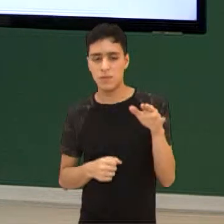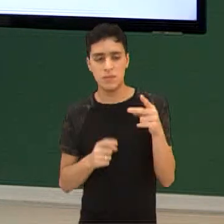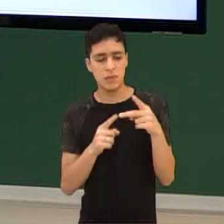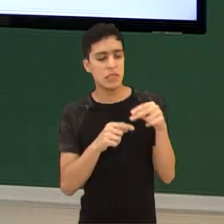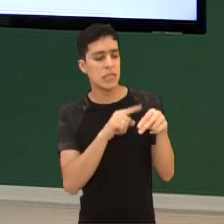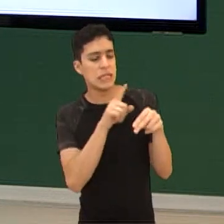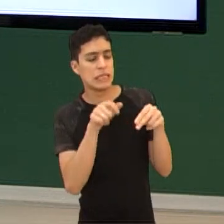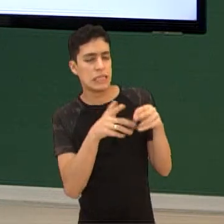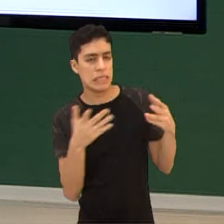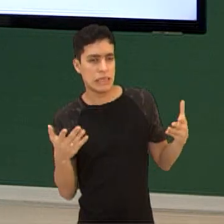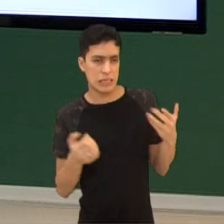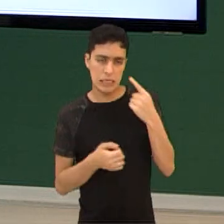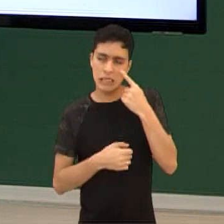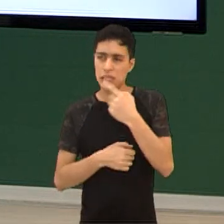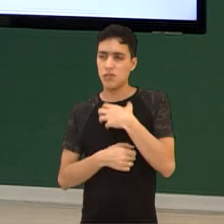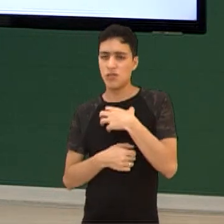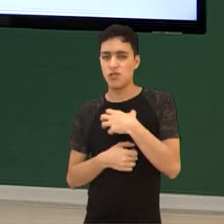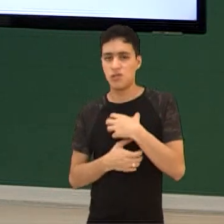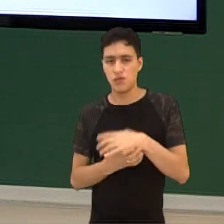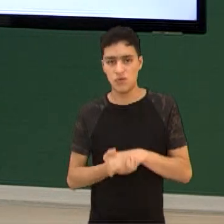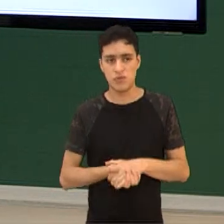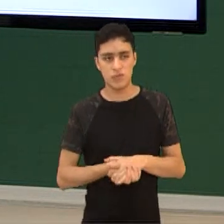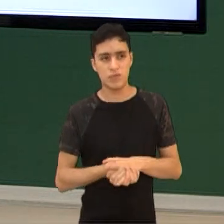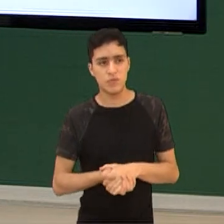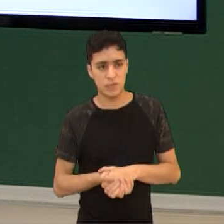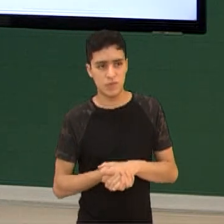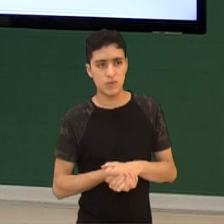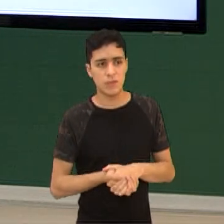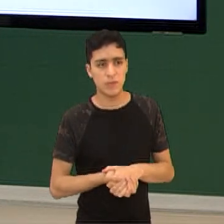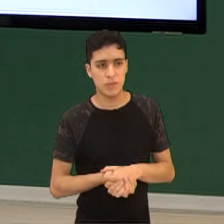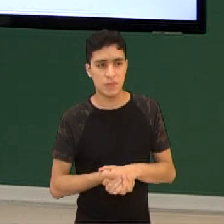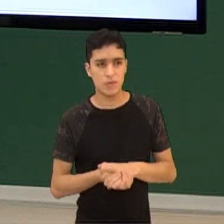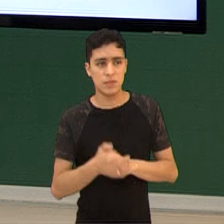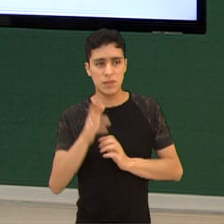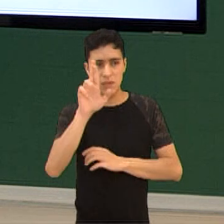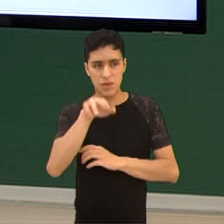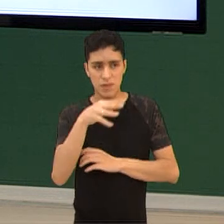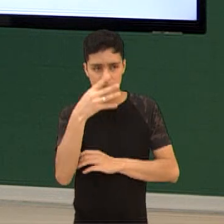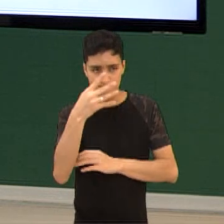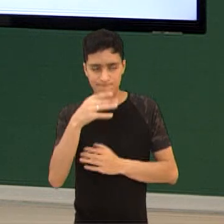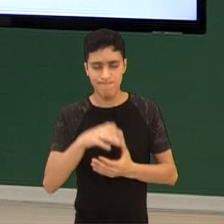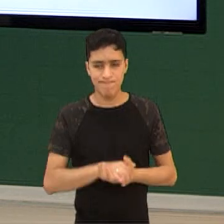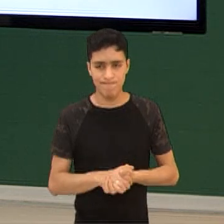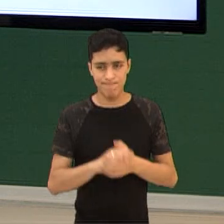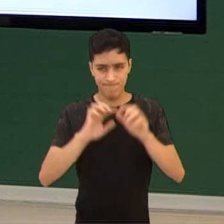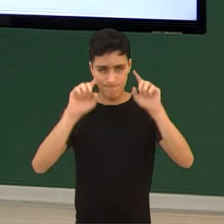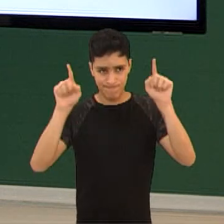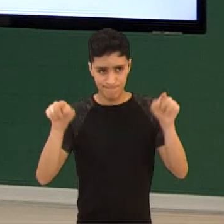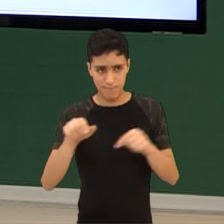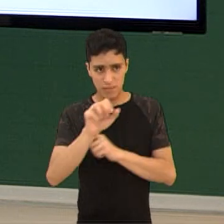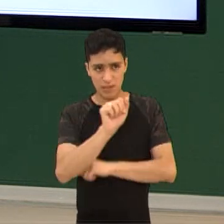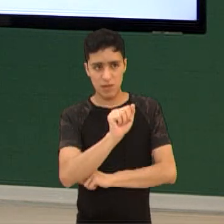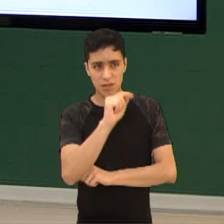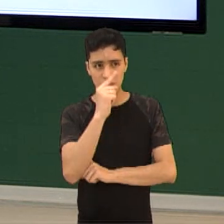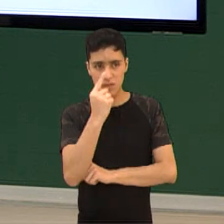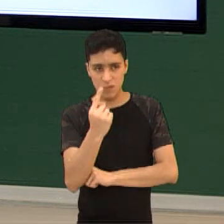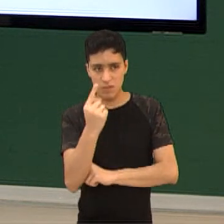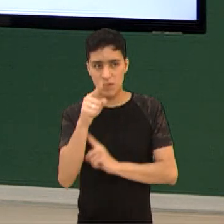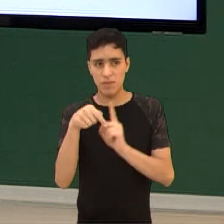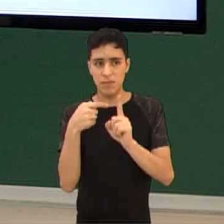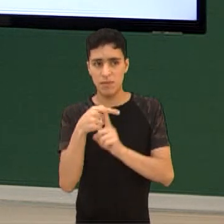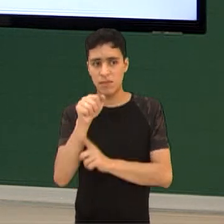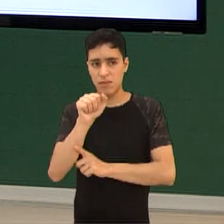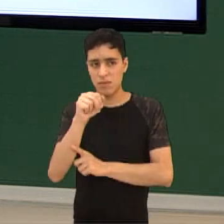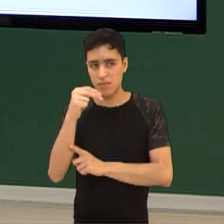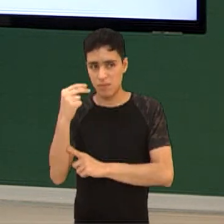como incógnita. Desse jeitinho aqui, ó. Olha os dados. A razão é 4, a soma do A1 com a N,